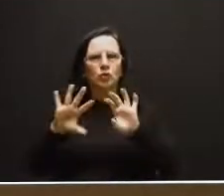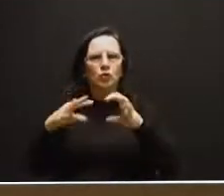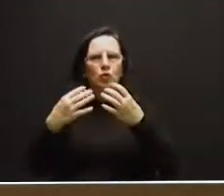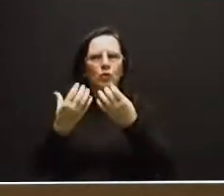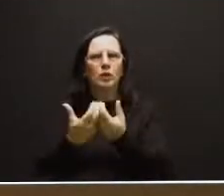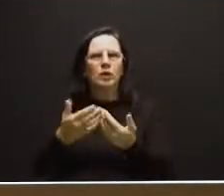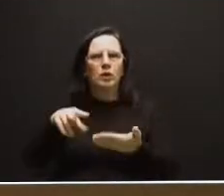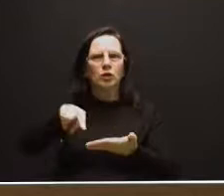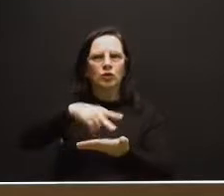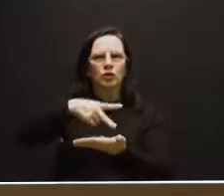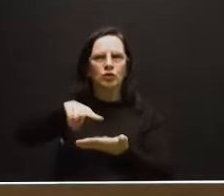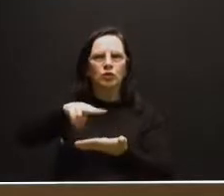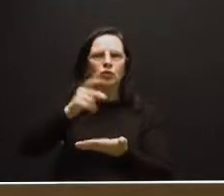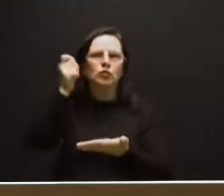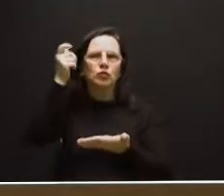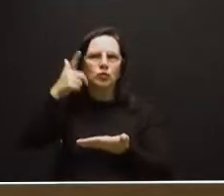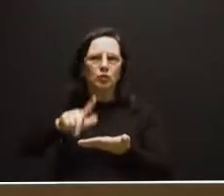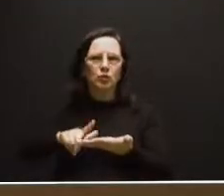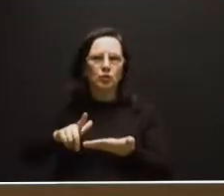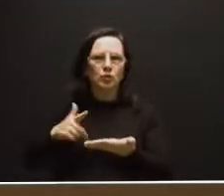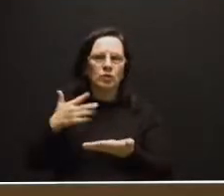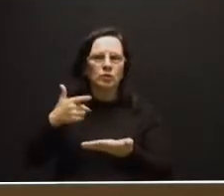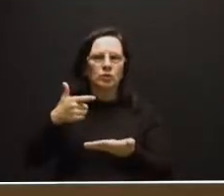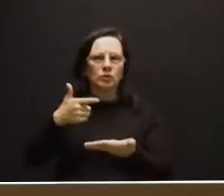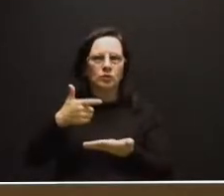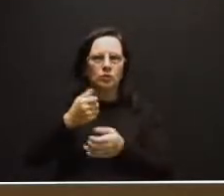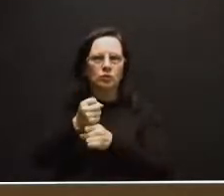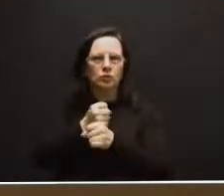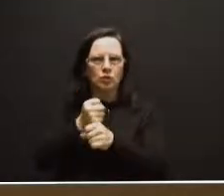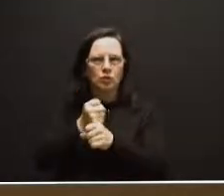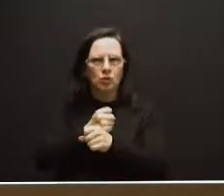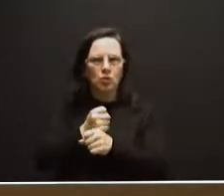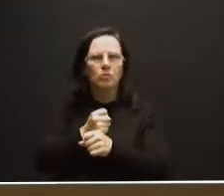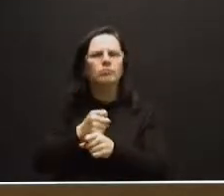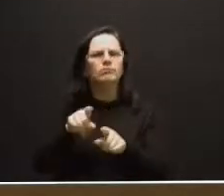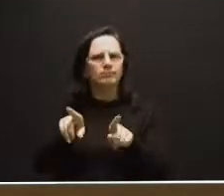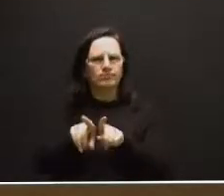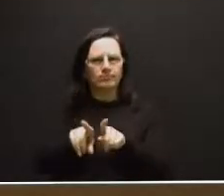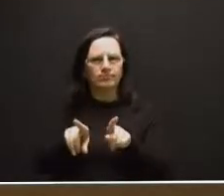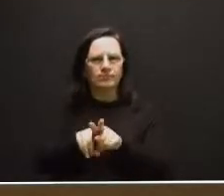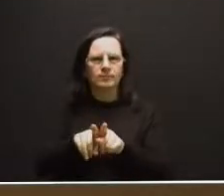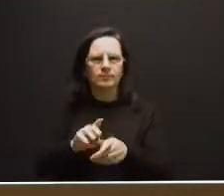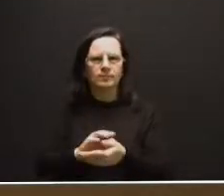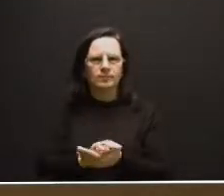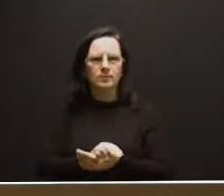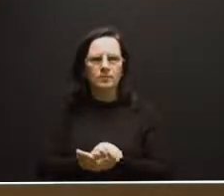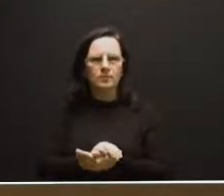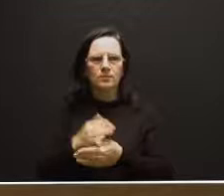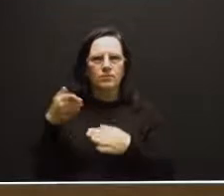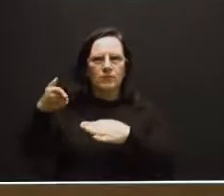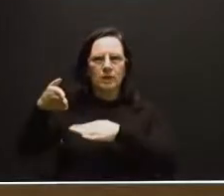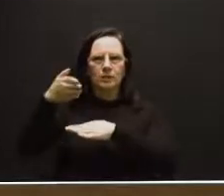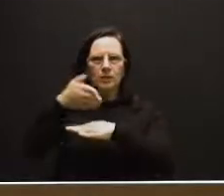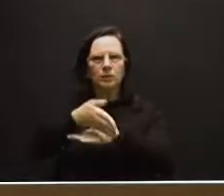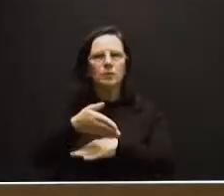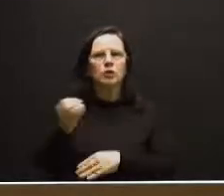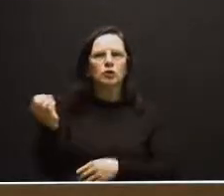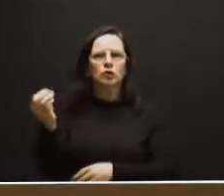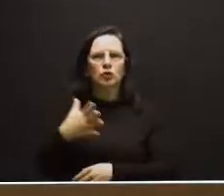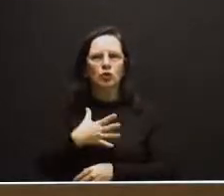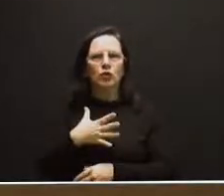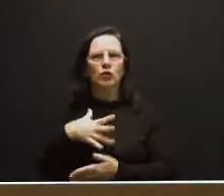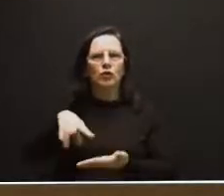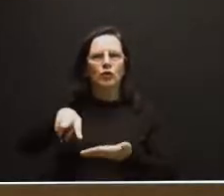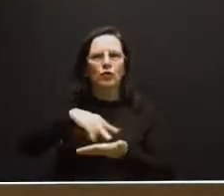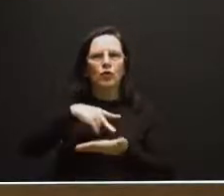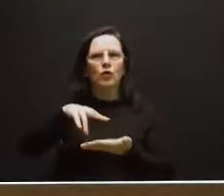diversas conquistas alcançadas este ano diversos não poderia ser participando novamente do festival de